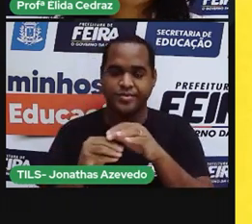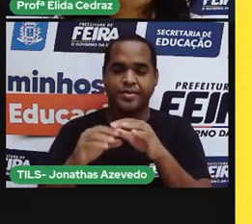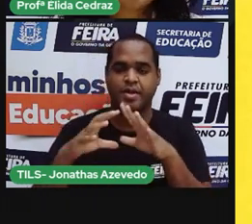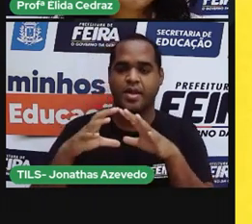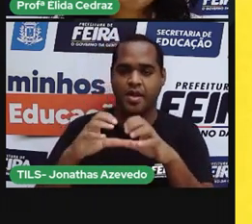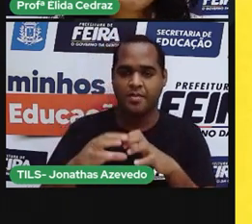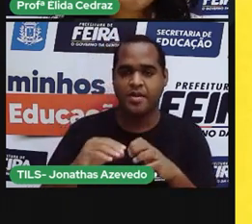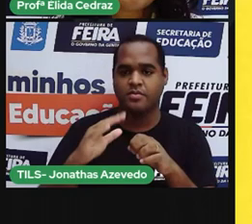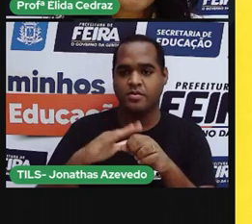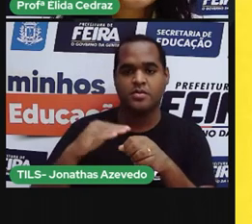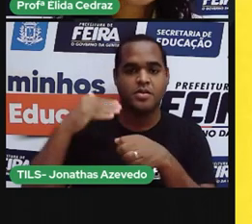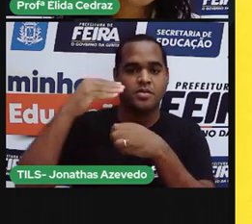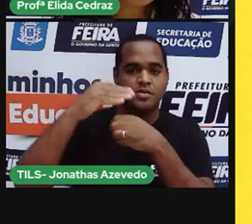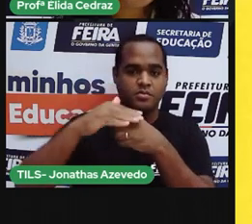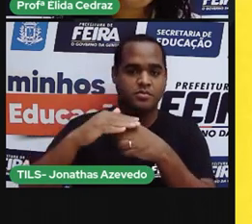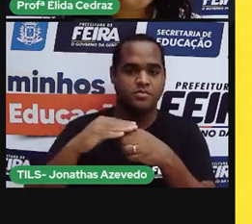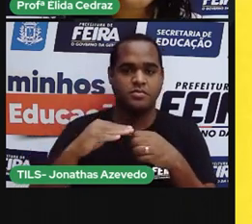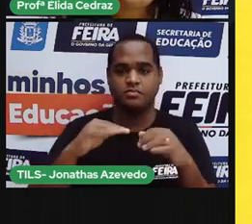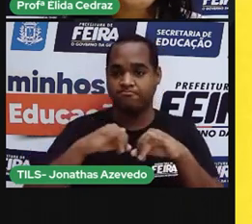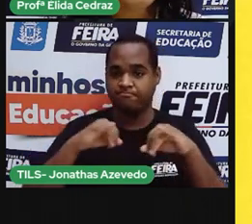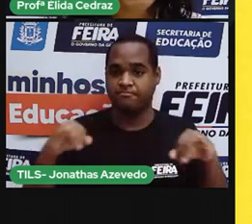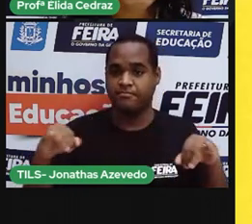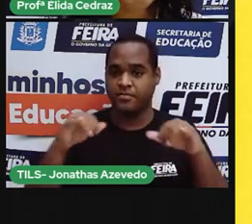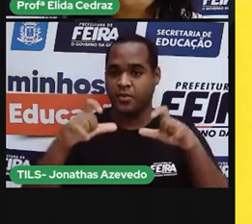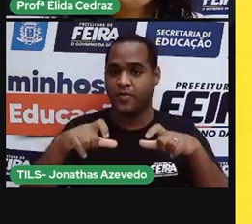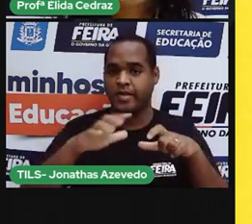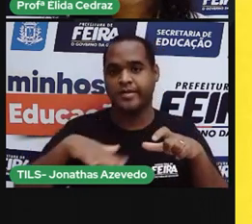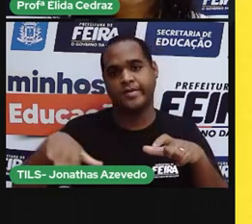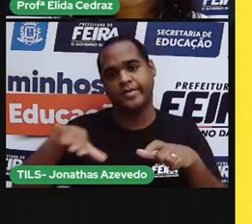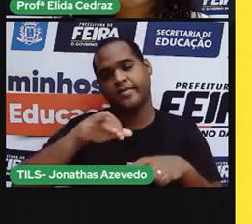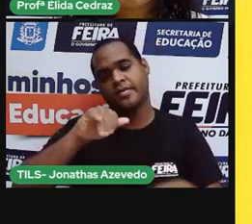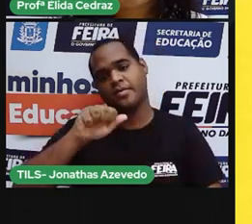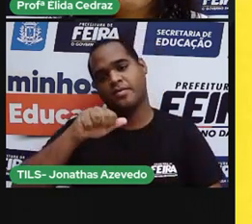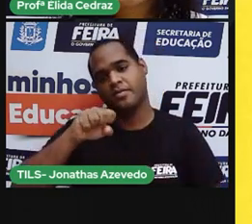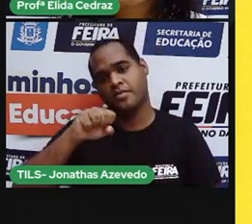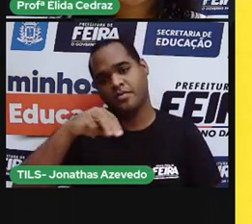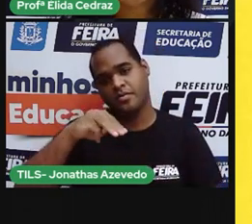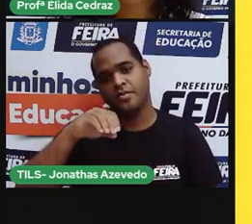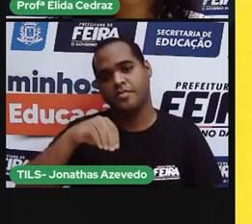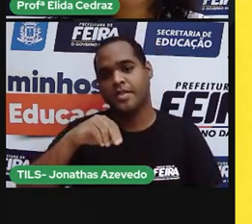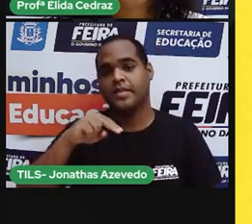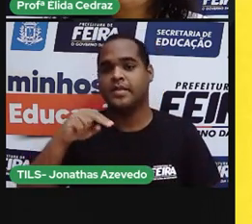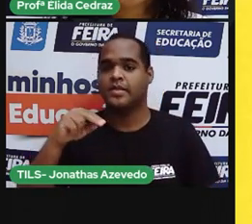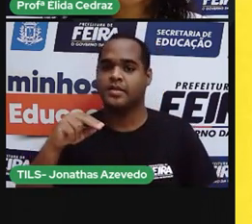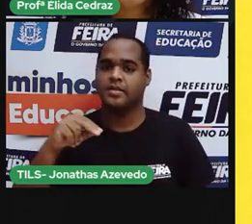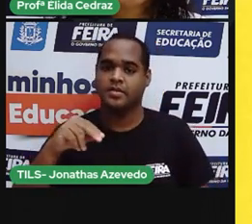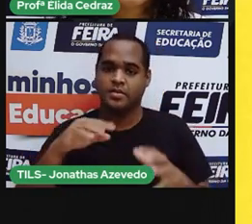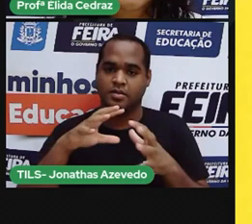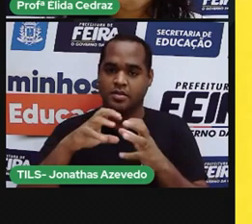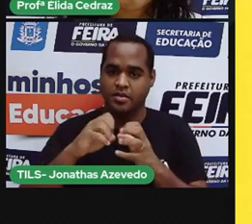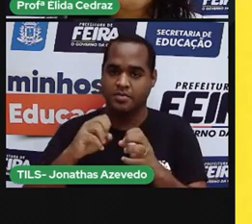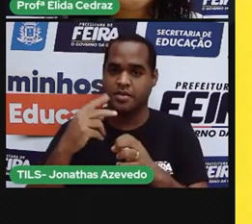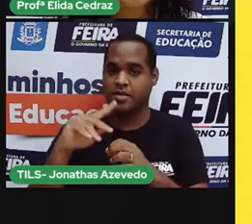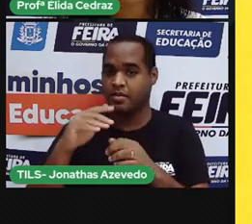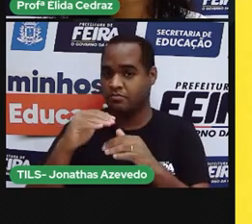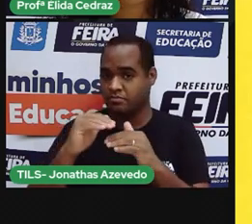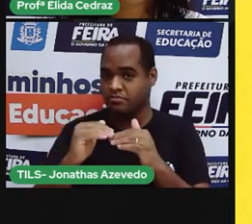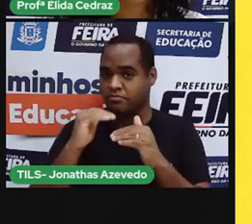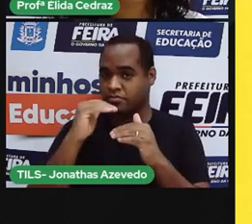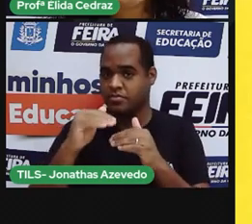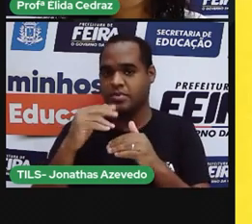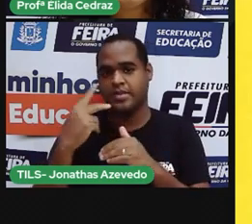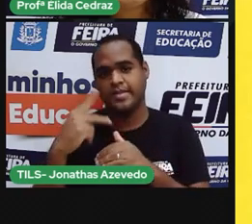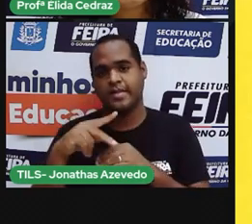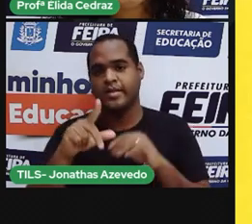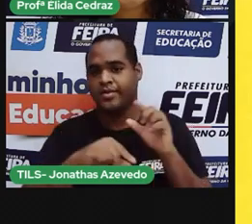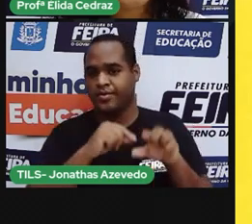em cima pra mim, exclamou logo a Jasmine. Creme embaixo, chocolate em cima,